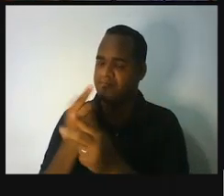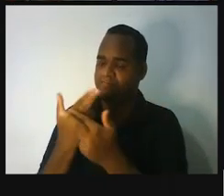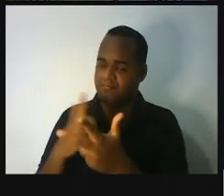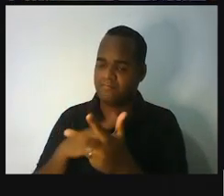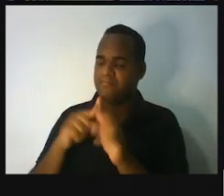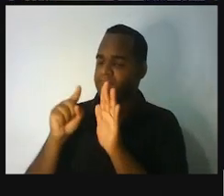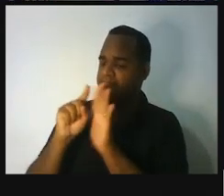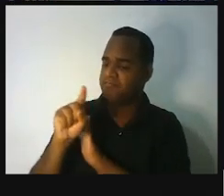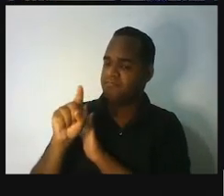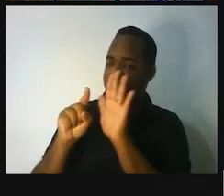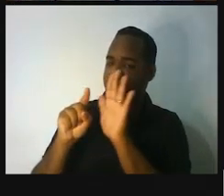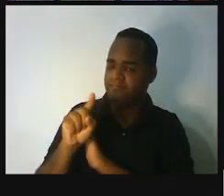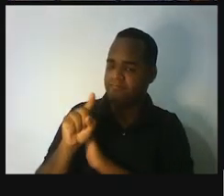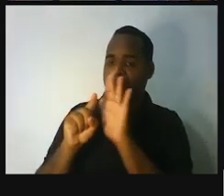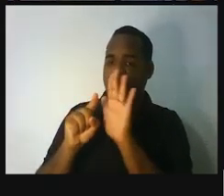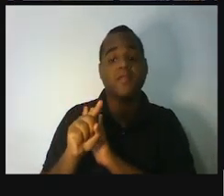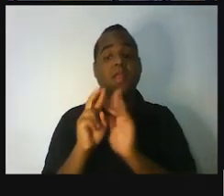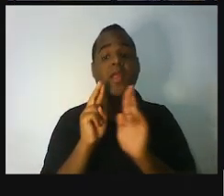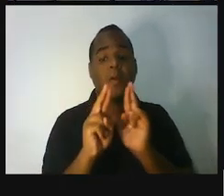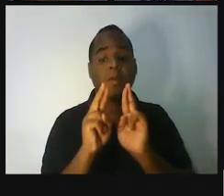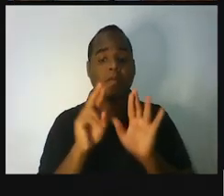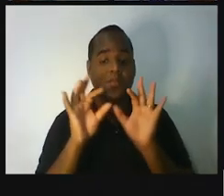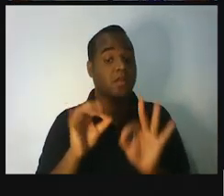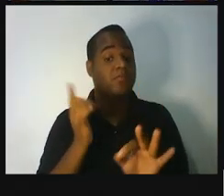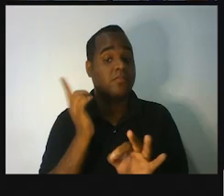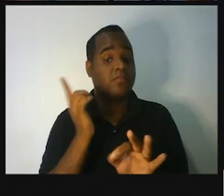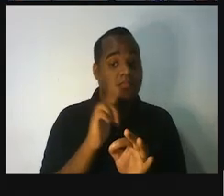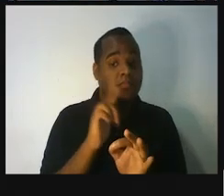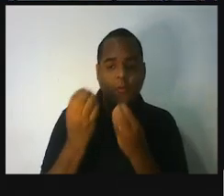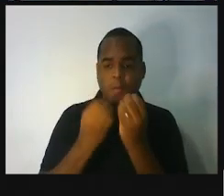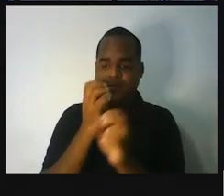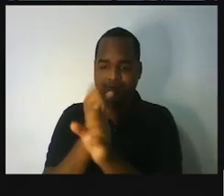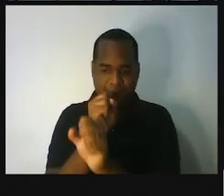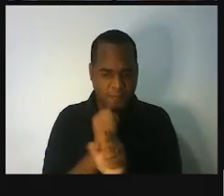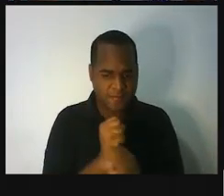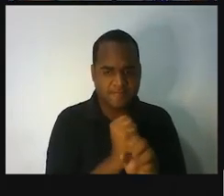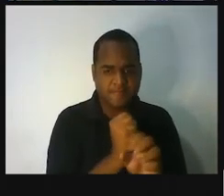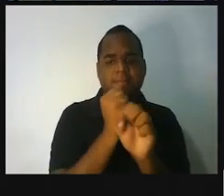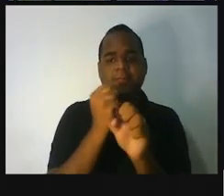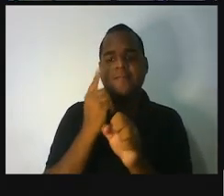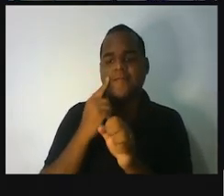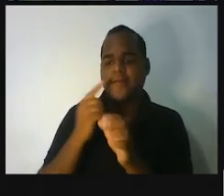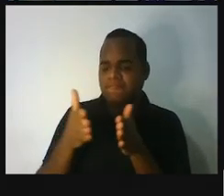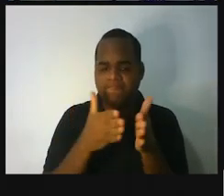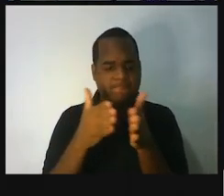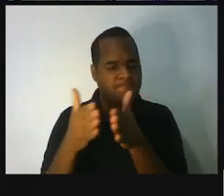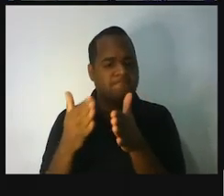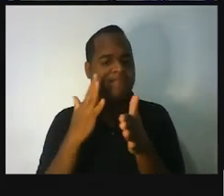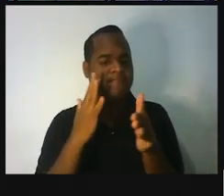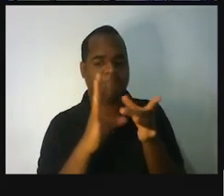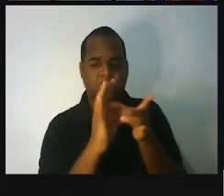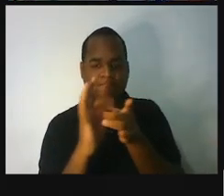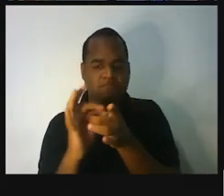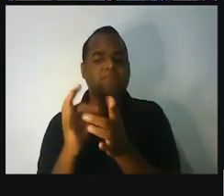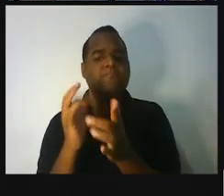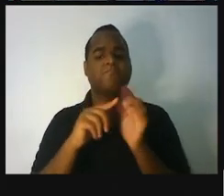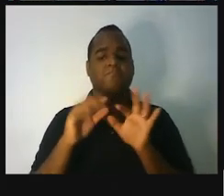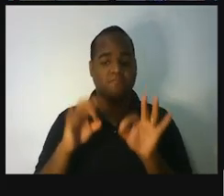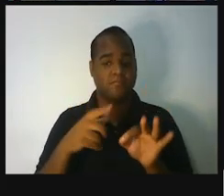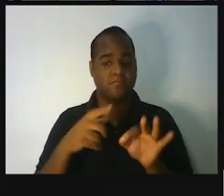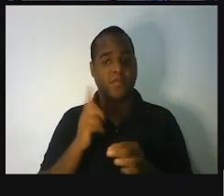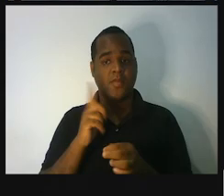Fazendo pergunta, encontrando resposta, buscando fazer cálculos, caminhos para tentar descobrir, e a